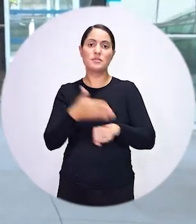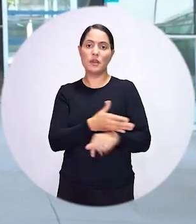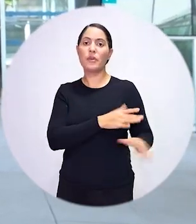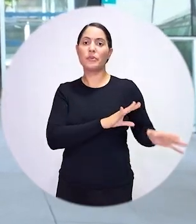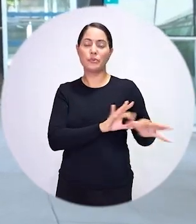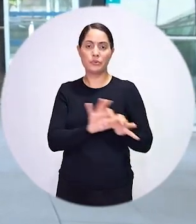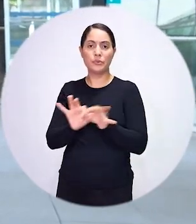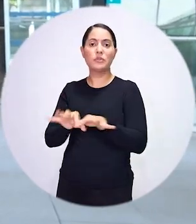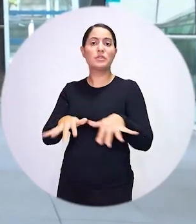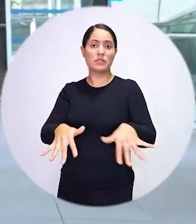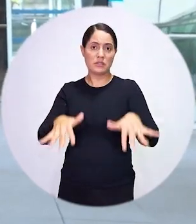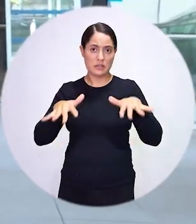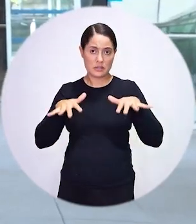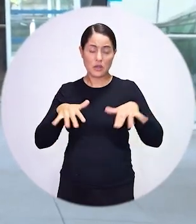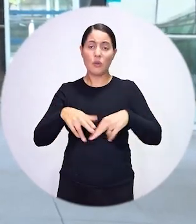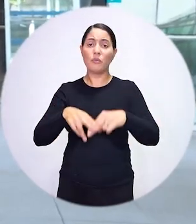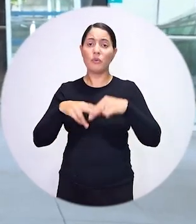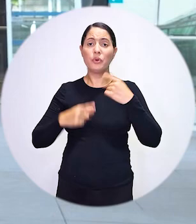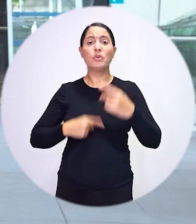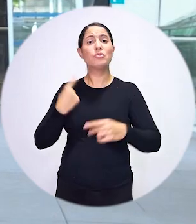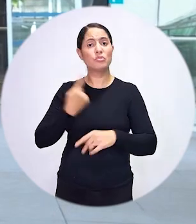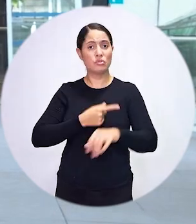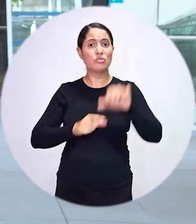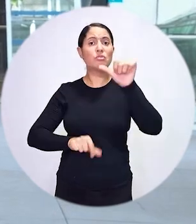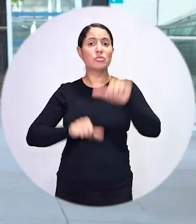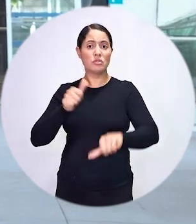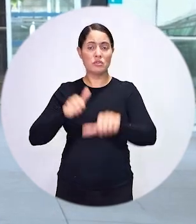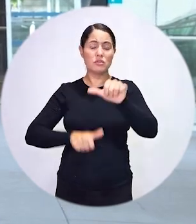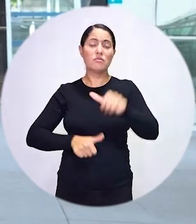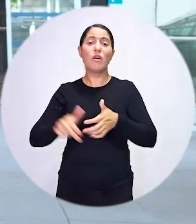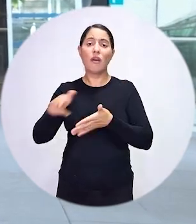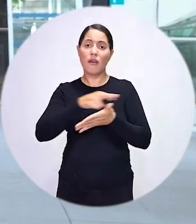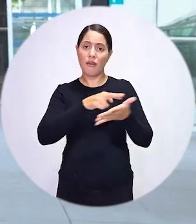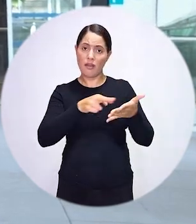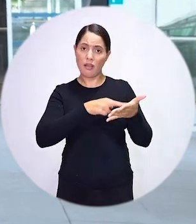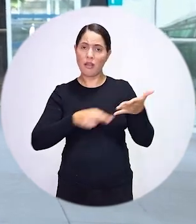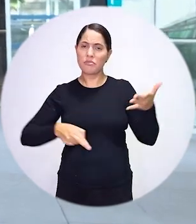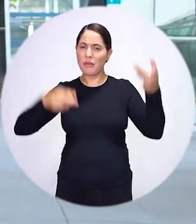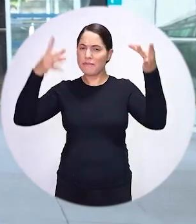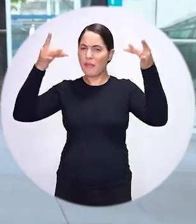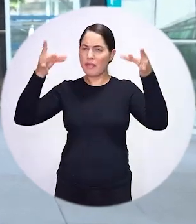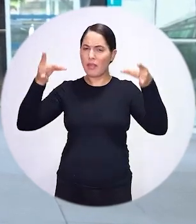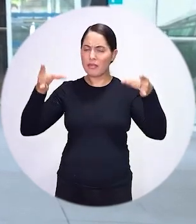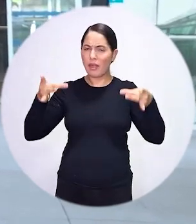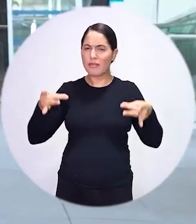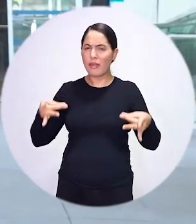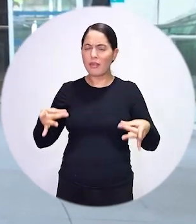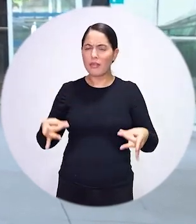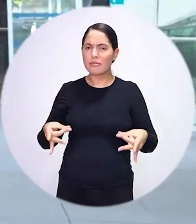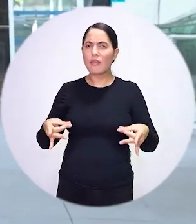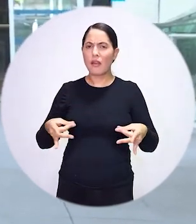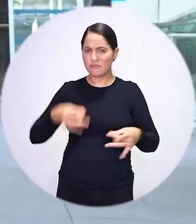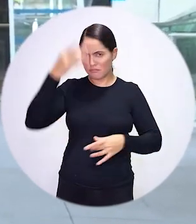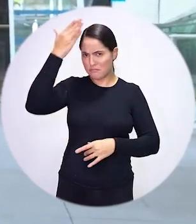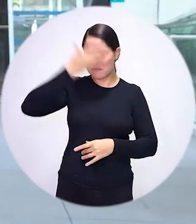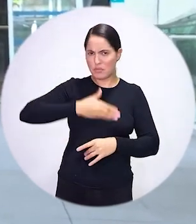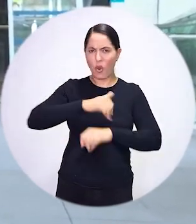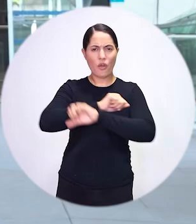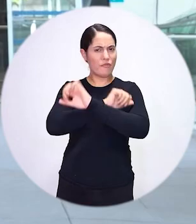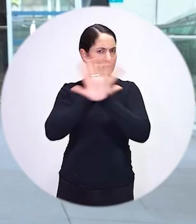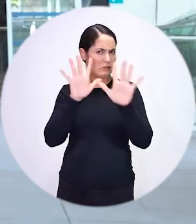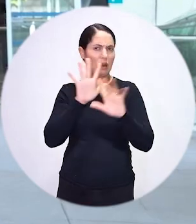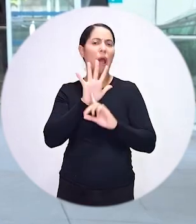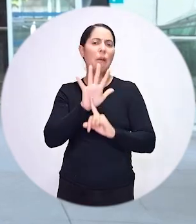gravação, desse acesso que tivemos ao conteúdo das sessões que nós pudemos, então, fazer um